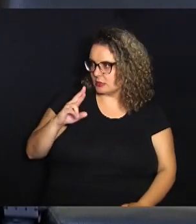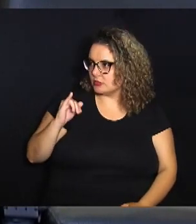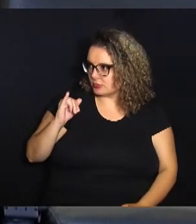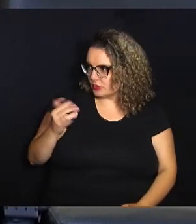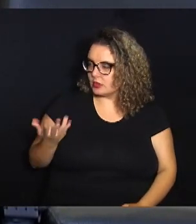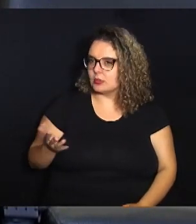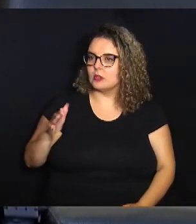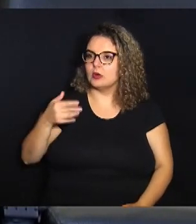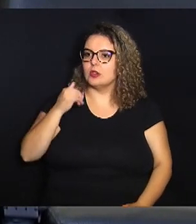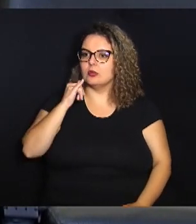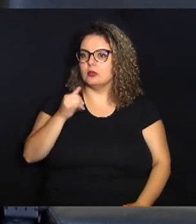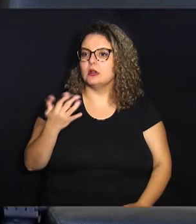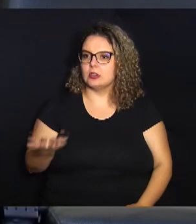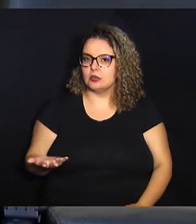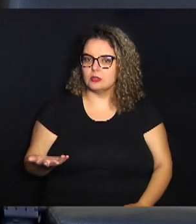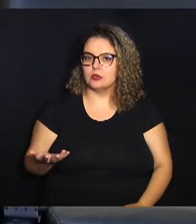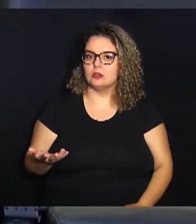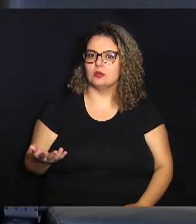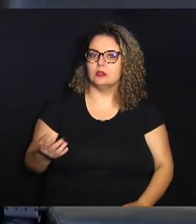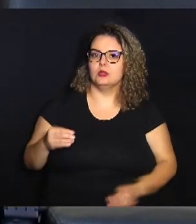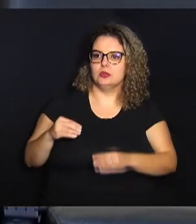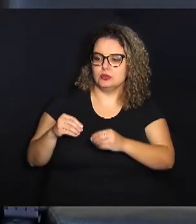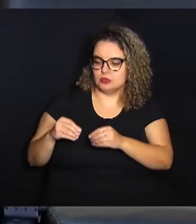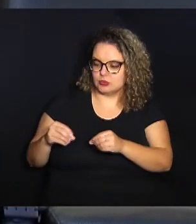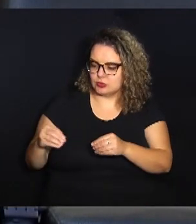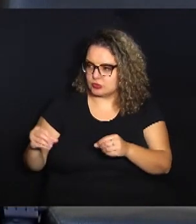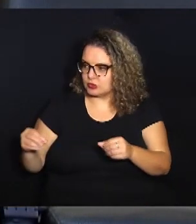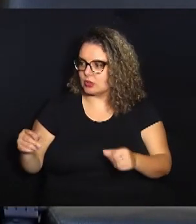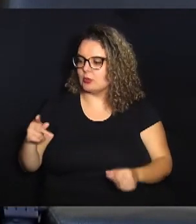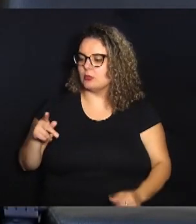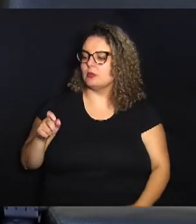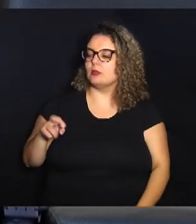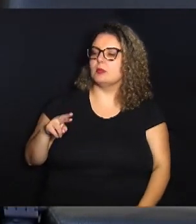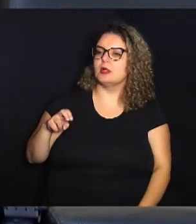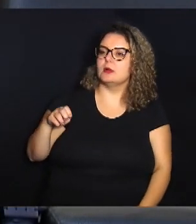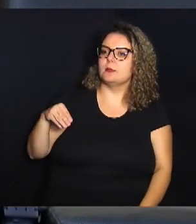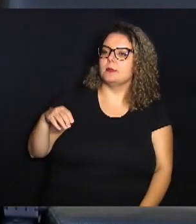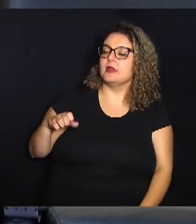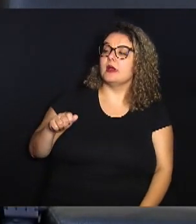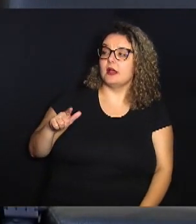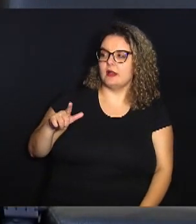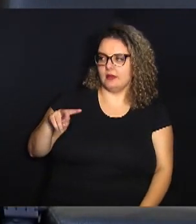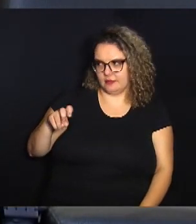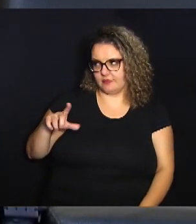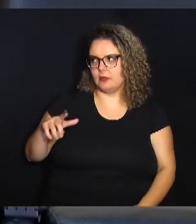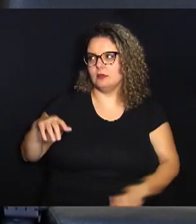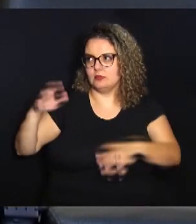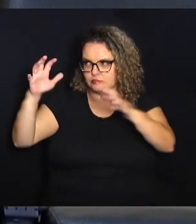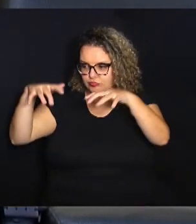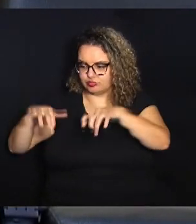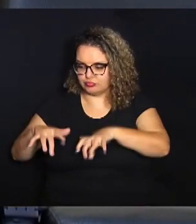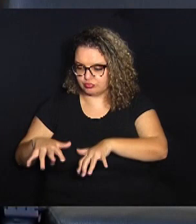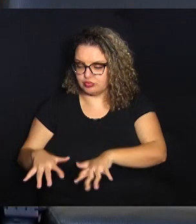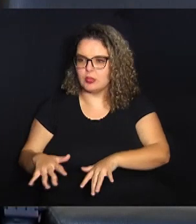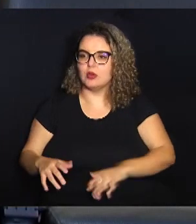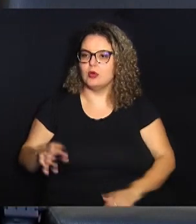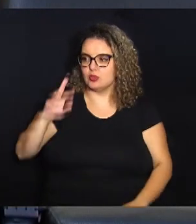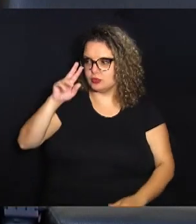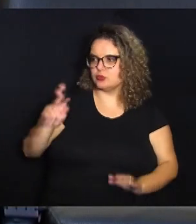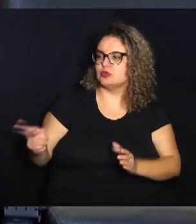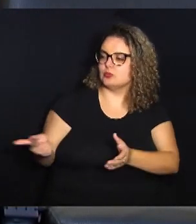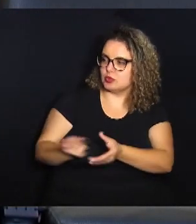você citou a questão do solo, de ser mais permeável, o senhor protocolou um projeto de lei para